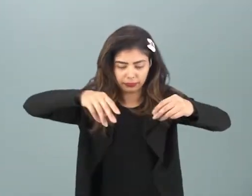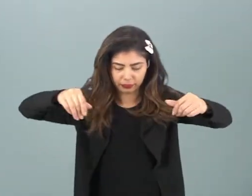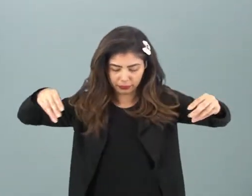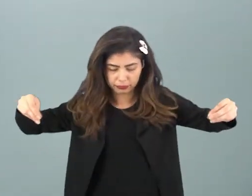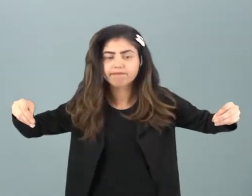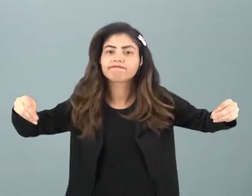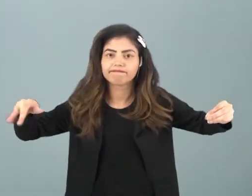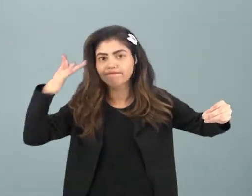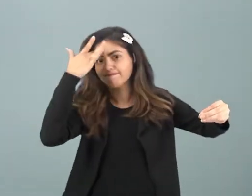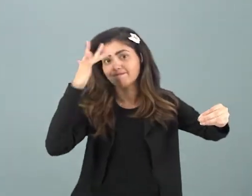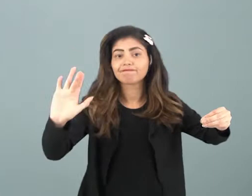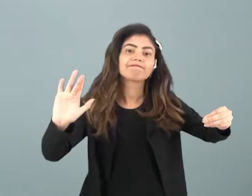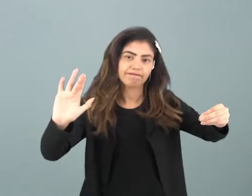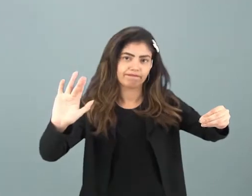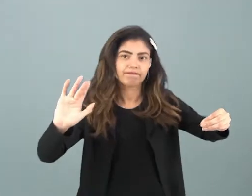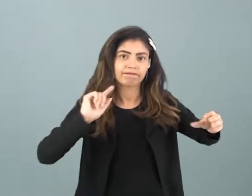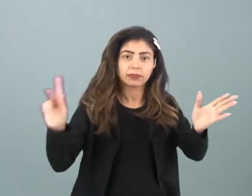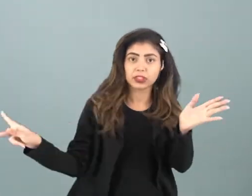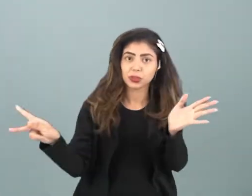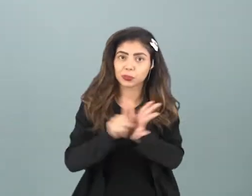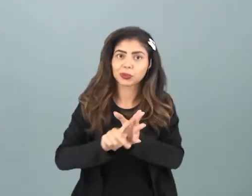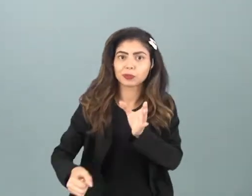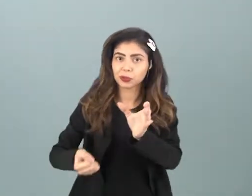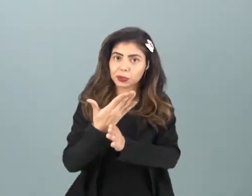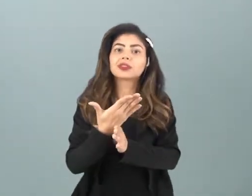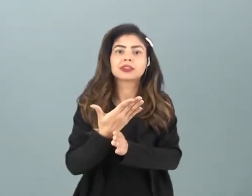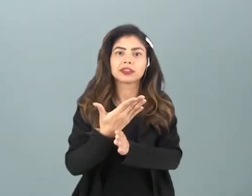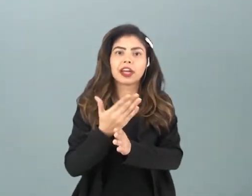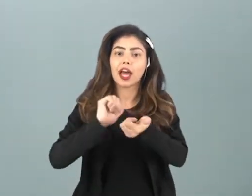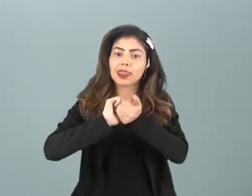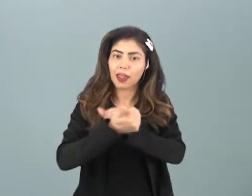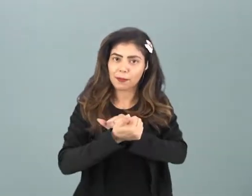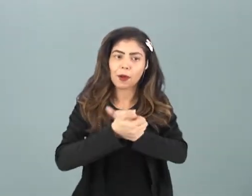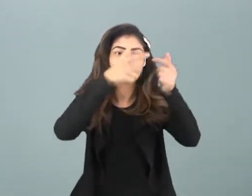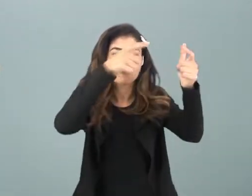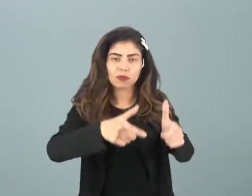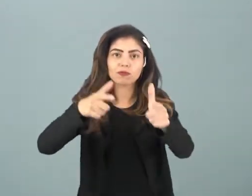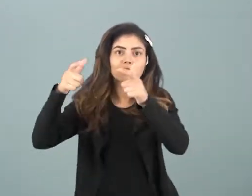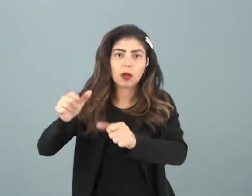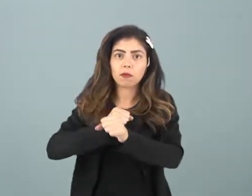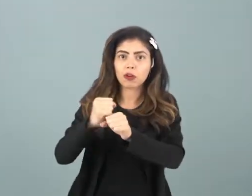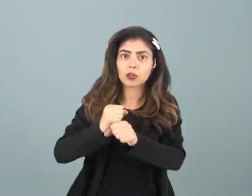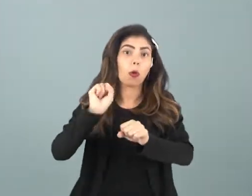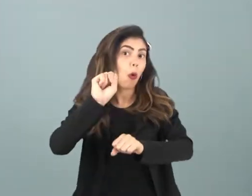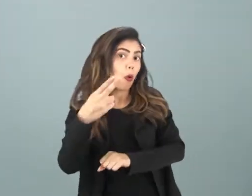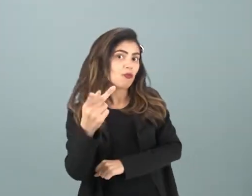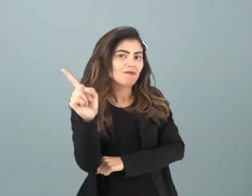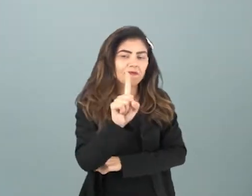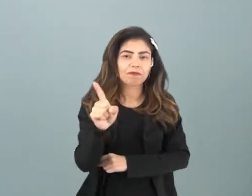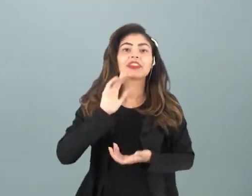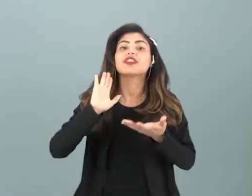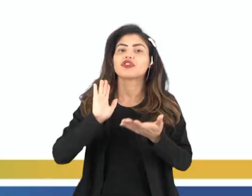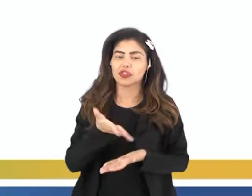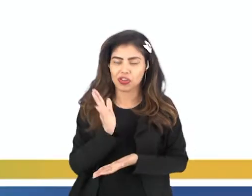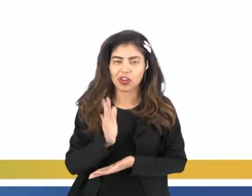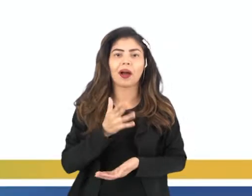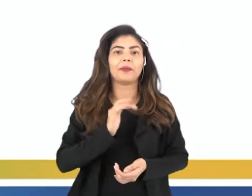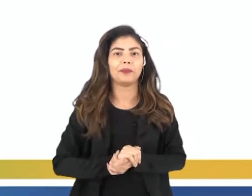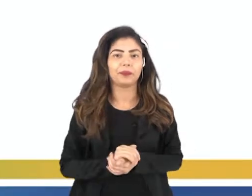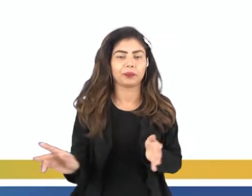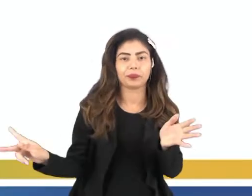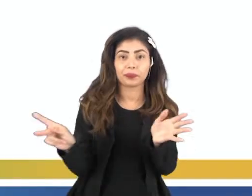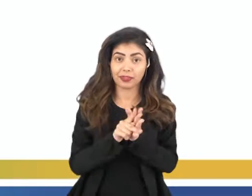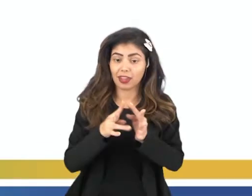saber exatamente se aquele tipo de cultivo era adaptado para aquele ano ou não. A mecanização, fruto